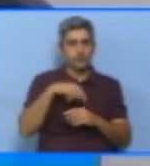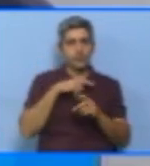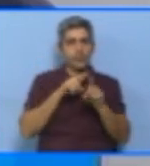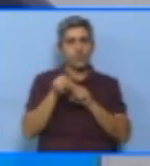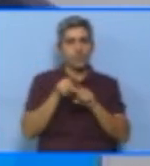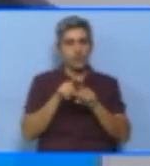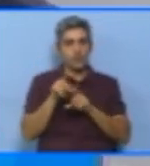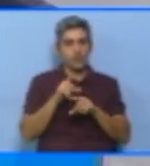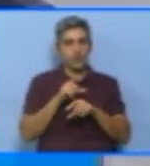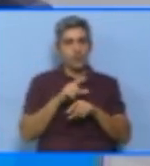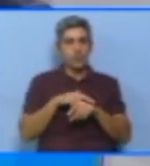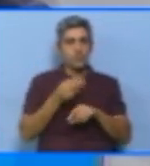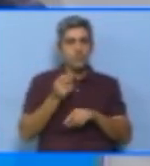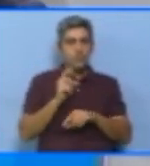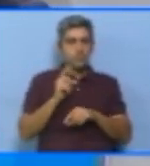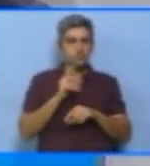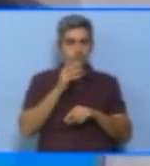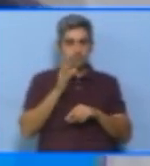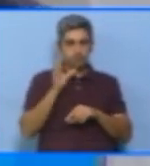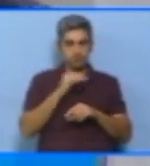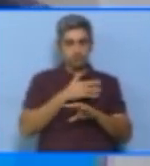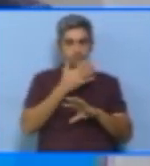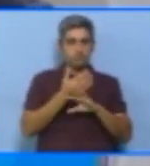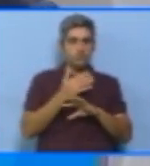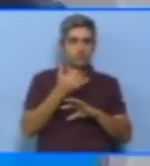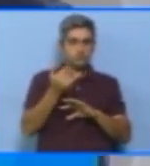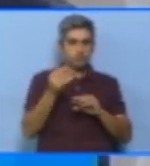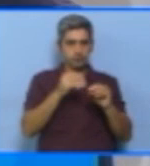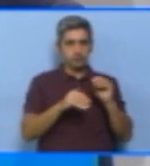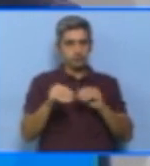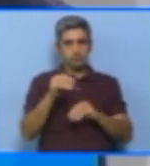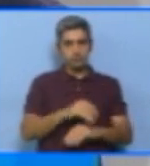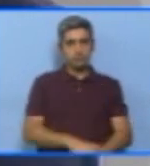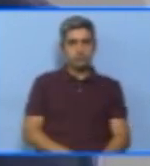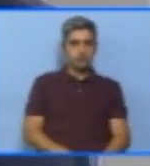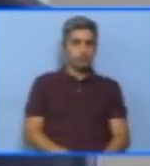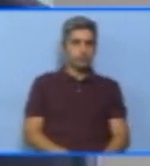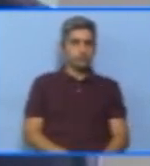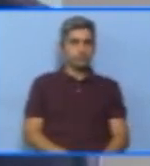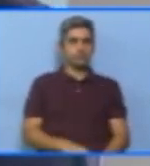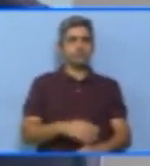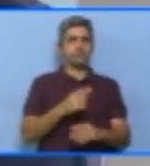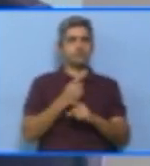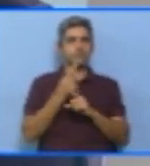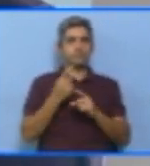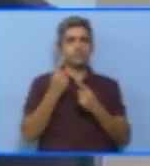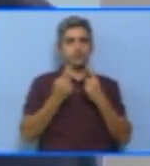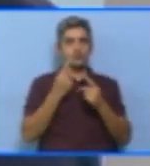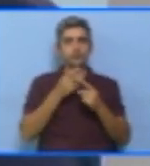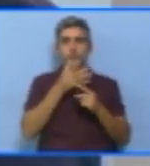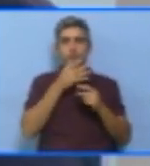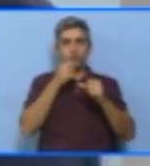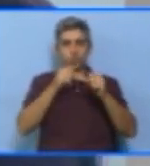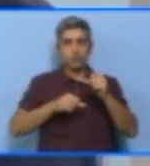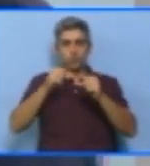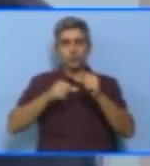políticos. Não têm muito tempo para dizer mais até às próximas eleições. Mas é que, por vezes, por detrás dos discursos,